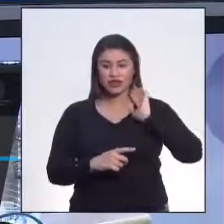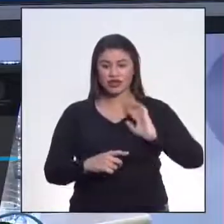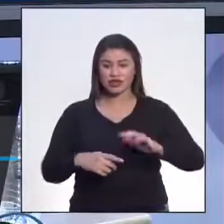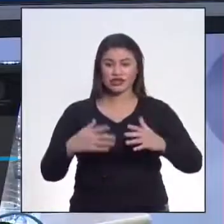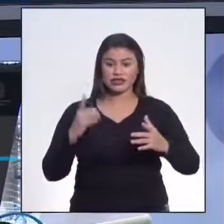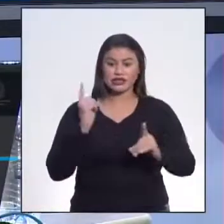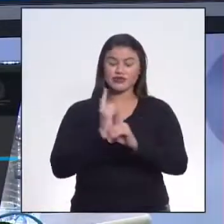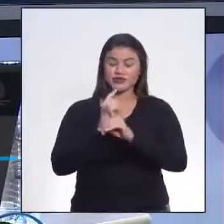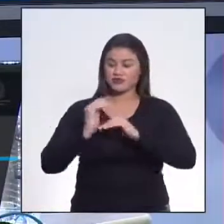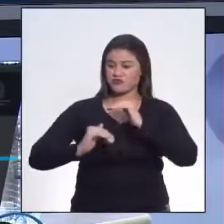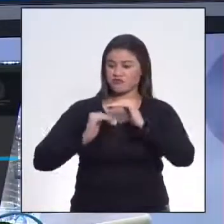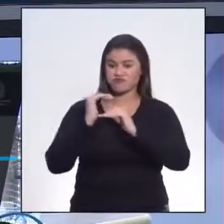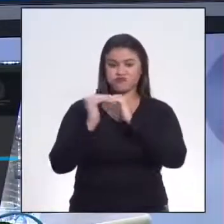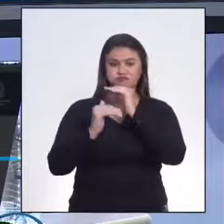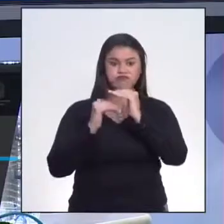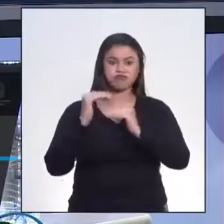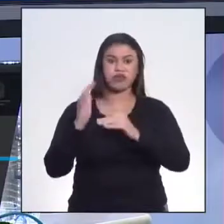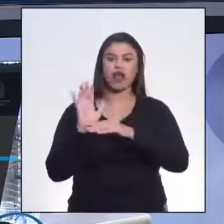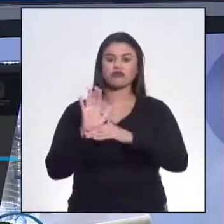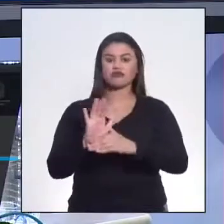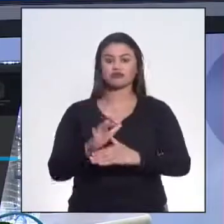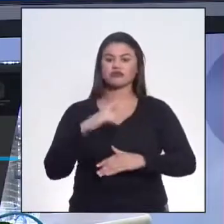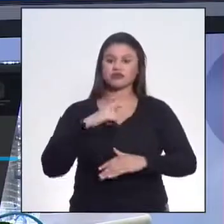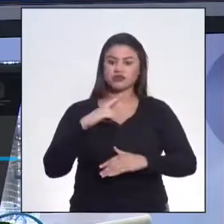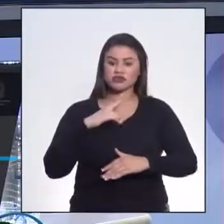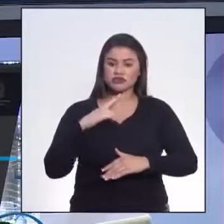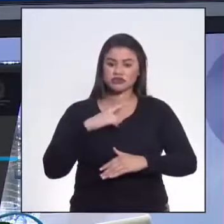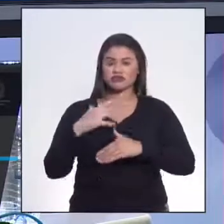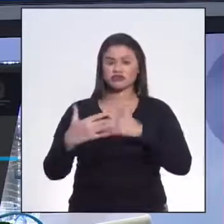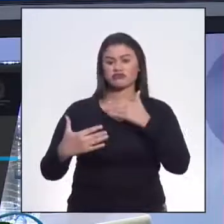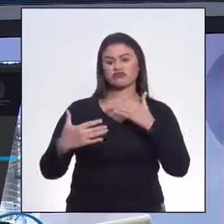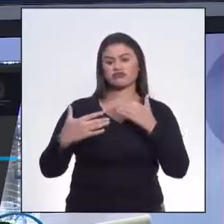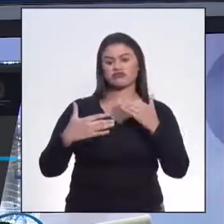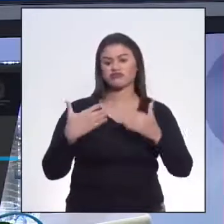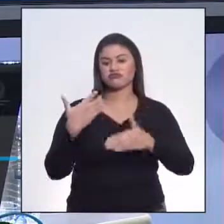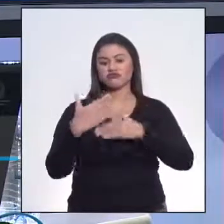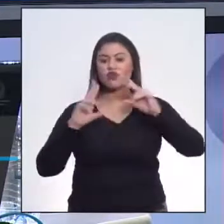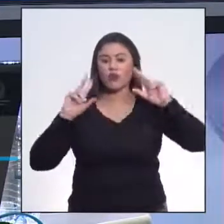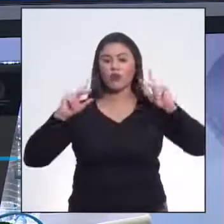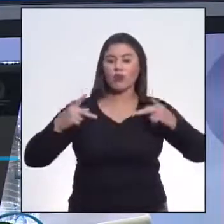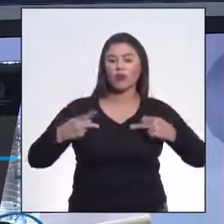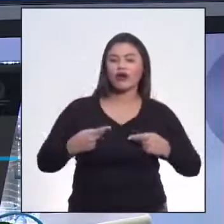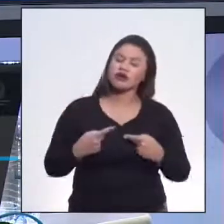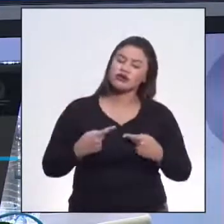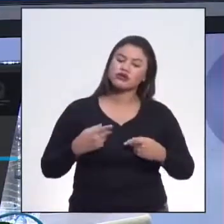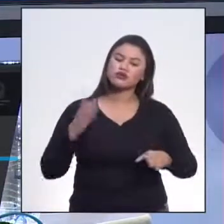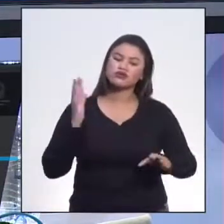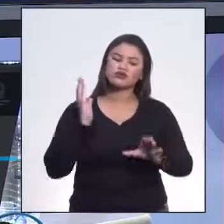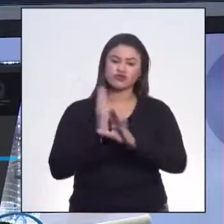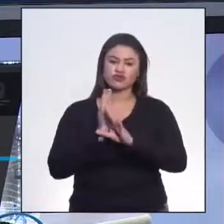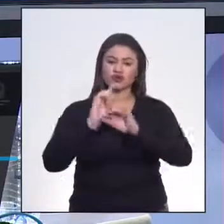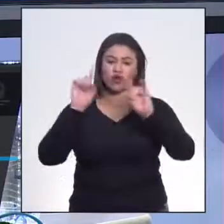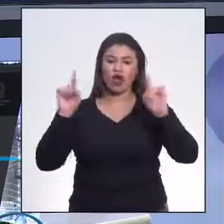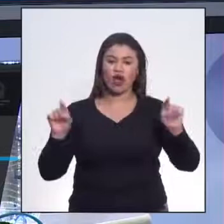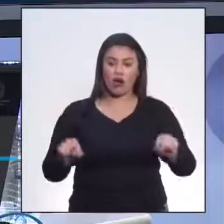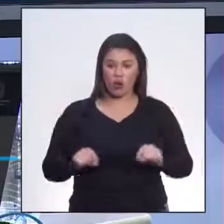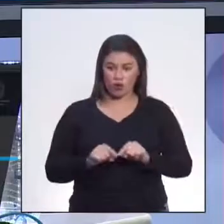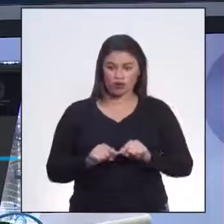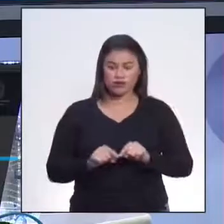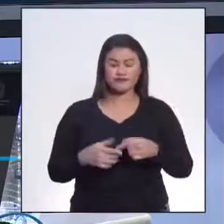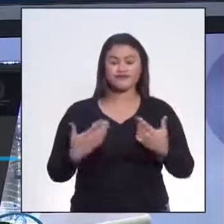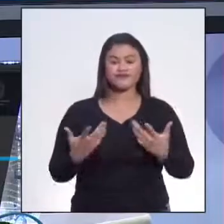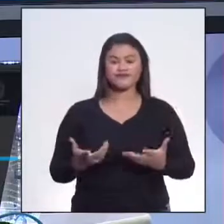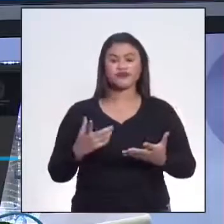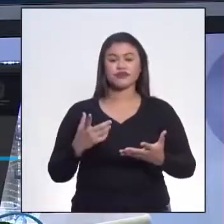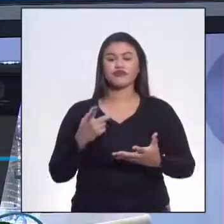esse avanço, quanto não avançou o desenvolvimento humano, né, com o descobrimento, por exemplo, da roda. Então, quando a gente fala em